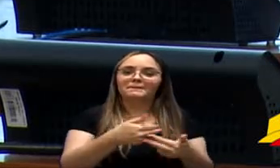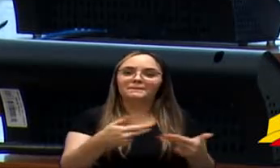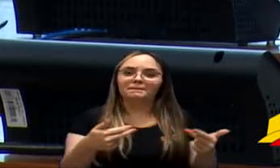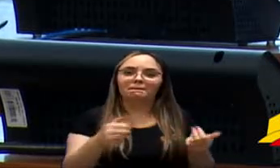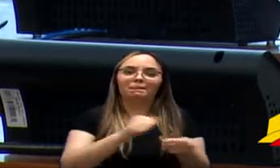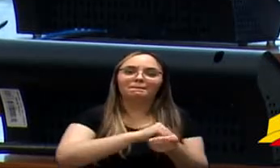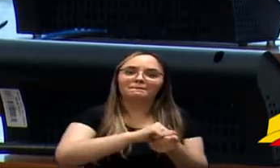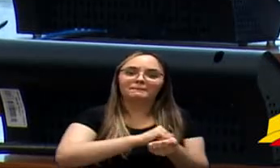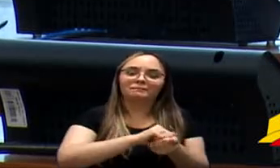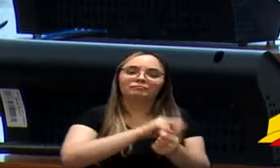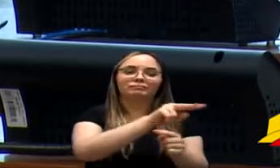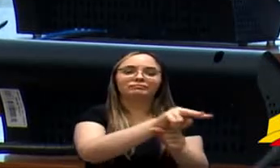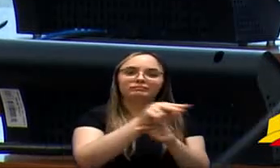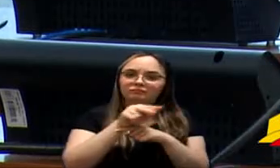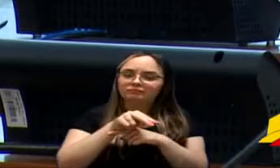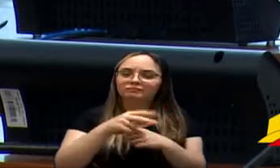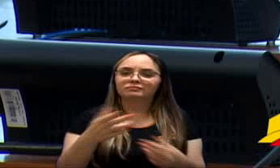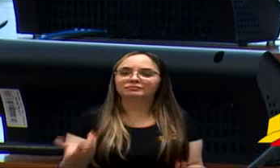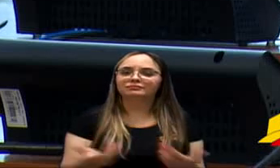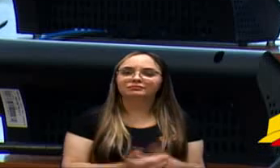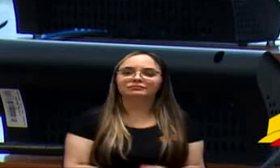Máquina de lavar roupa emprestada.